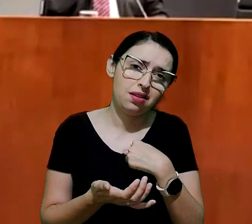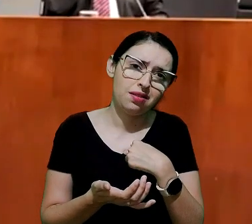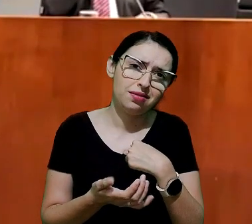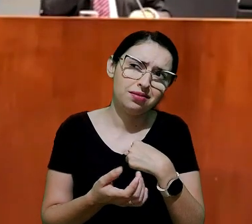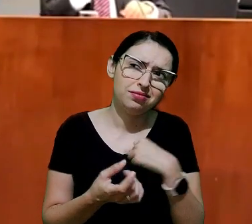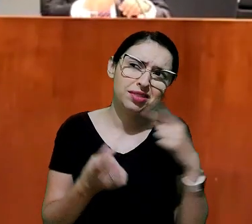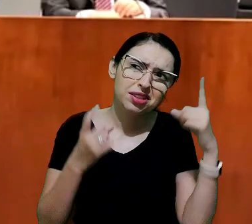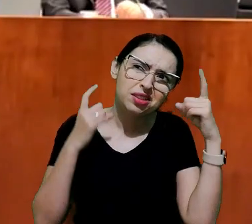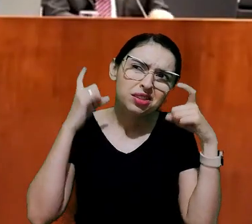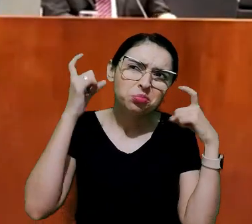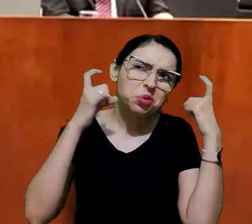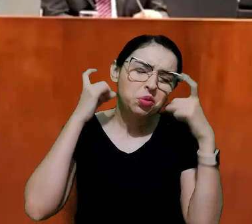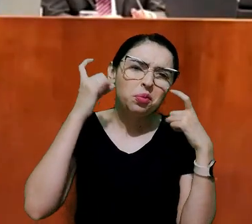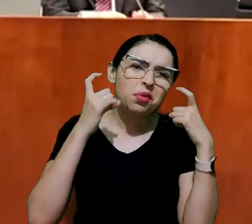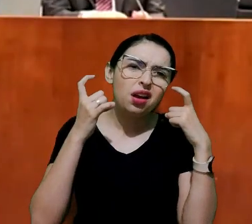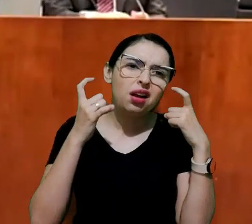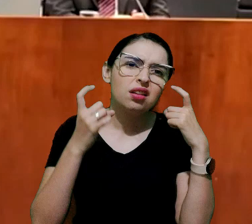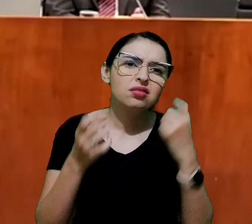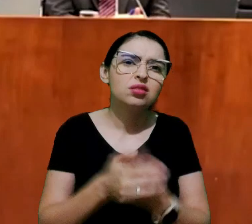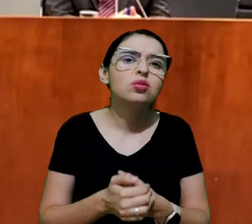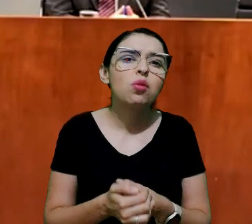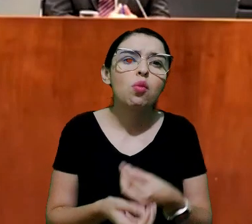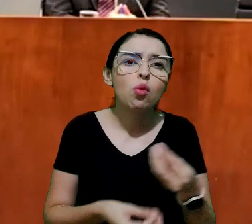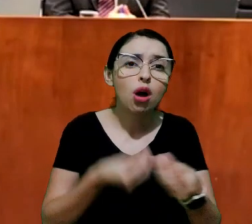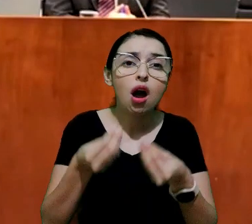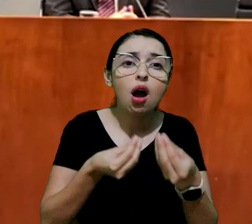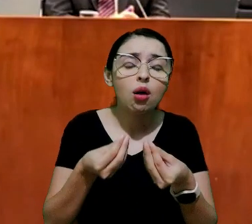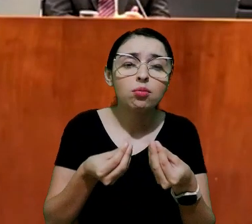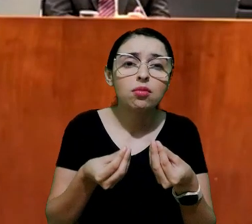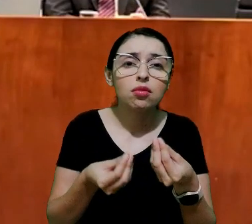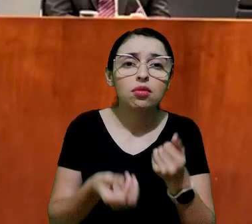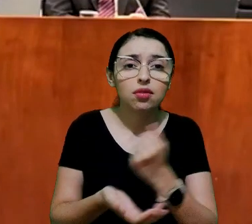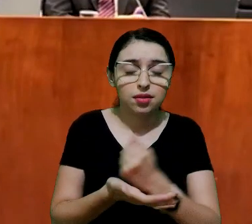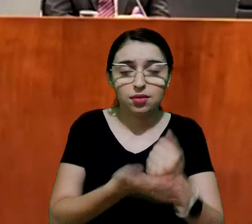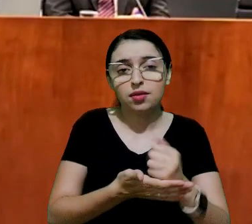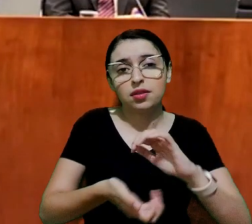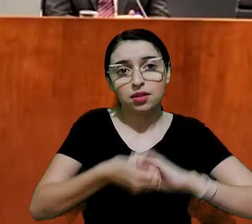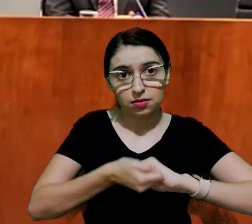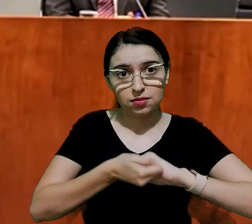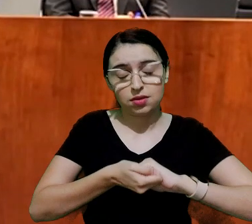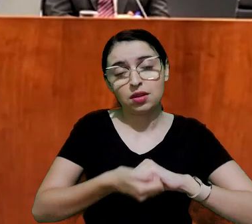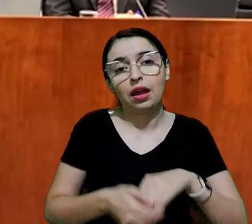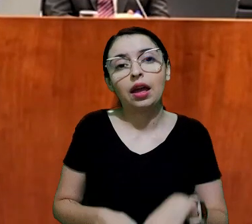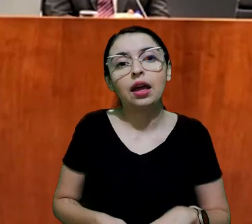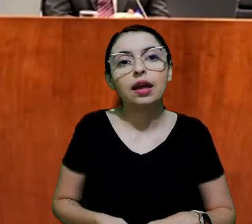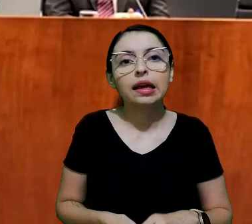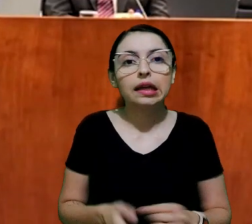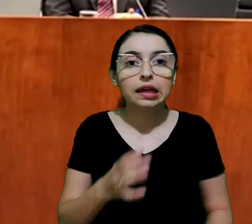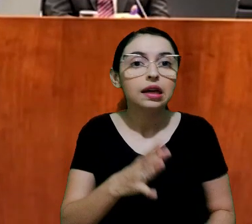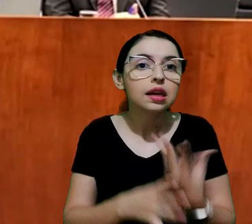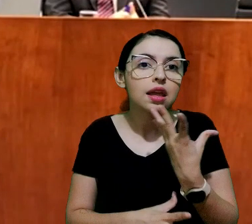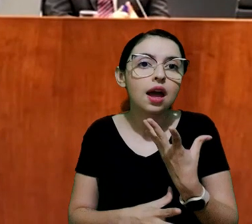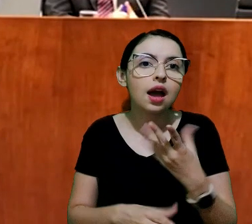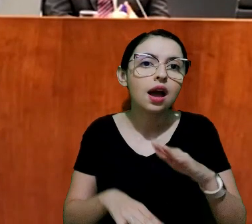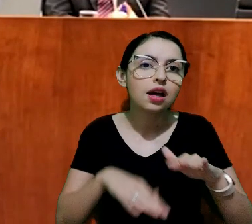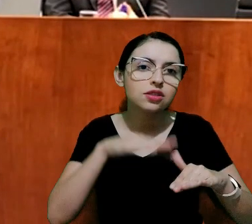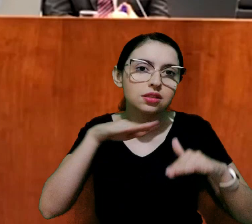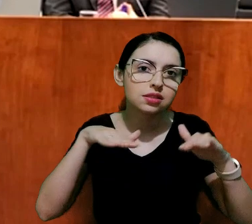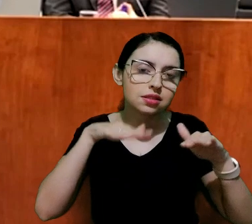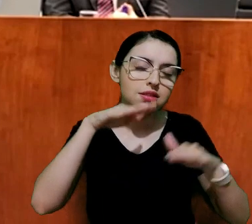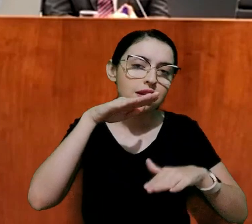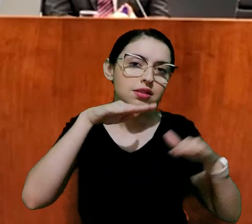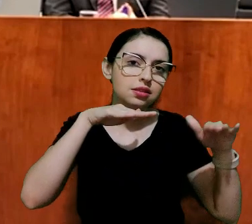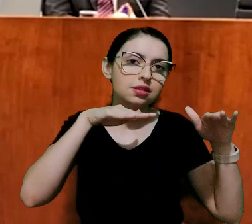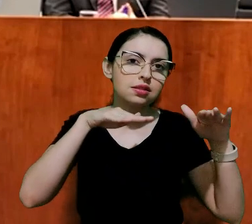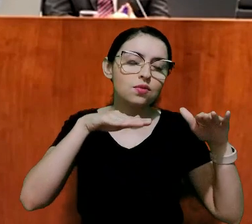do objeto negociado. Por quê? Porque ali você pode criar uma situação de desigualdade,